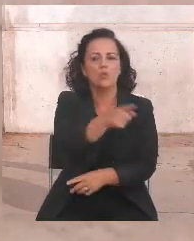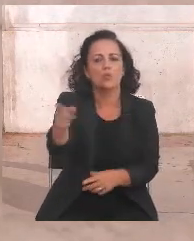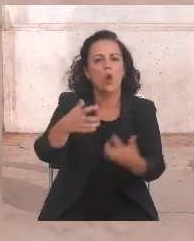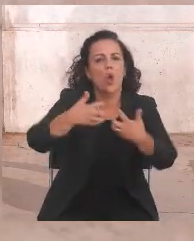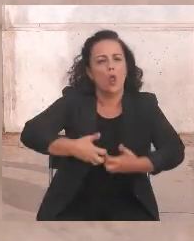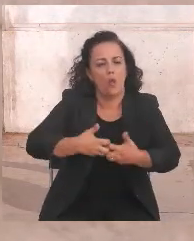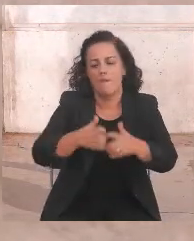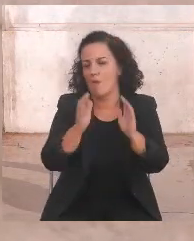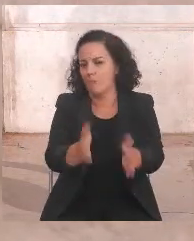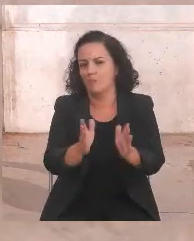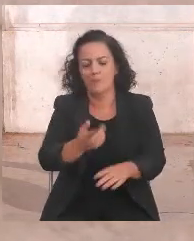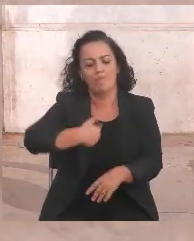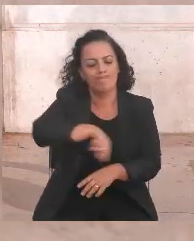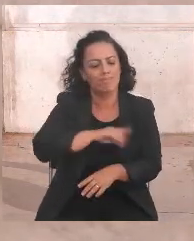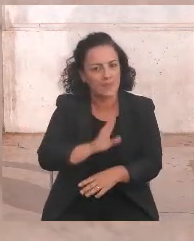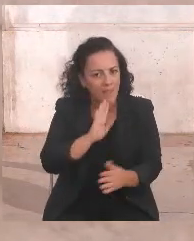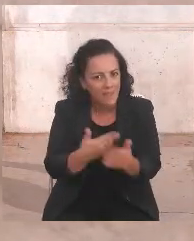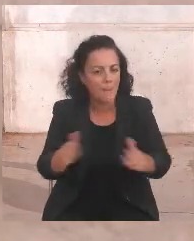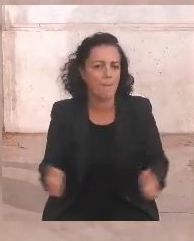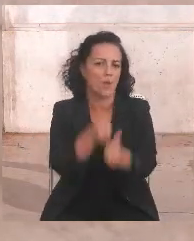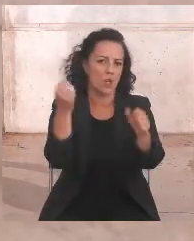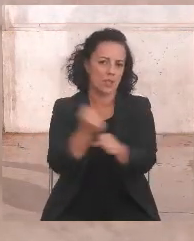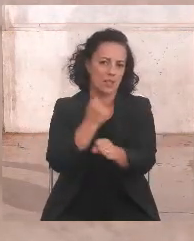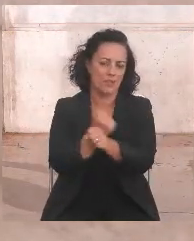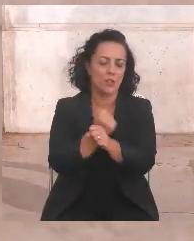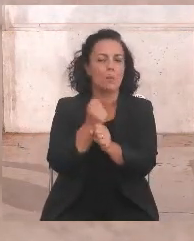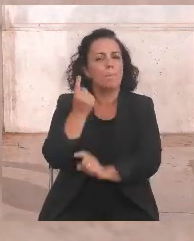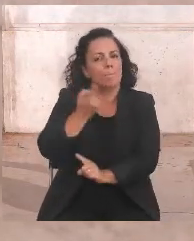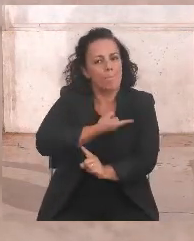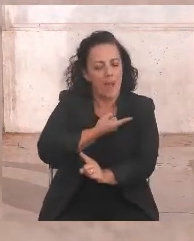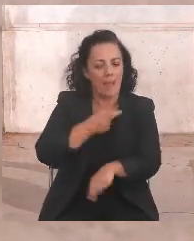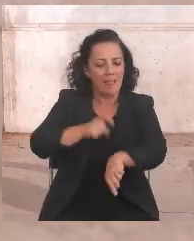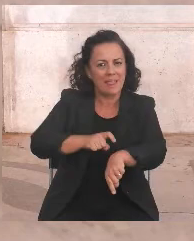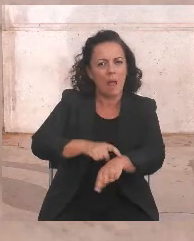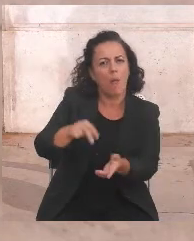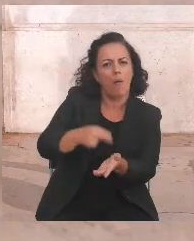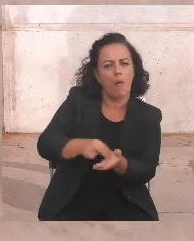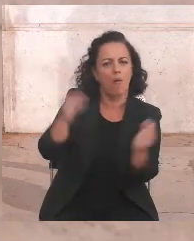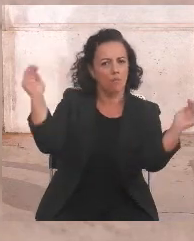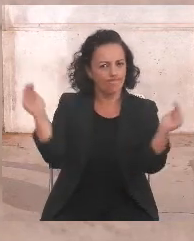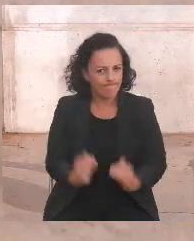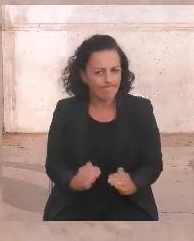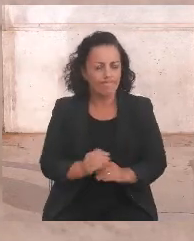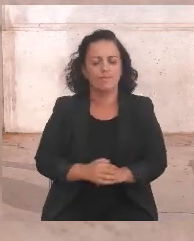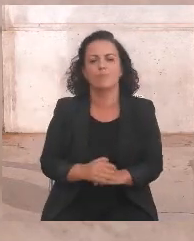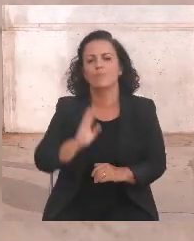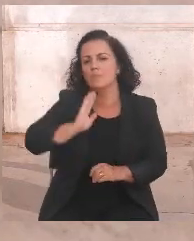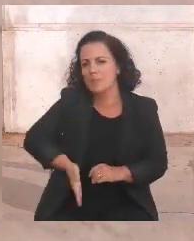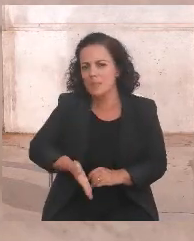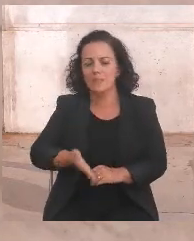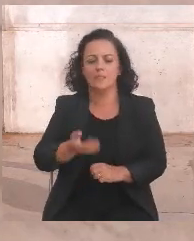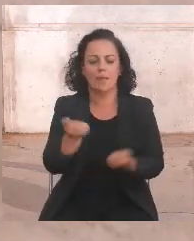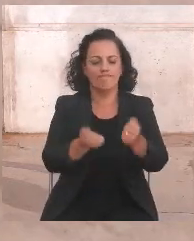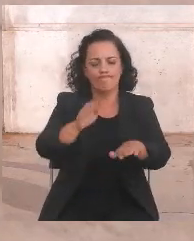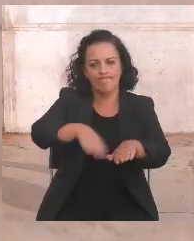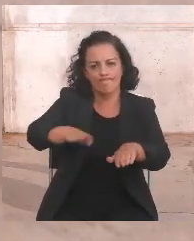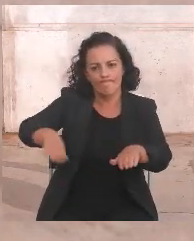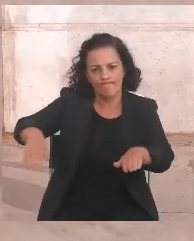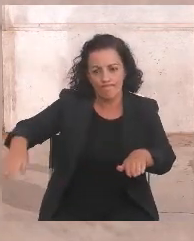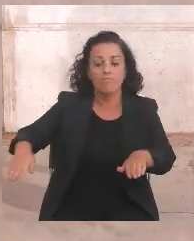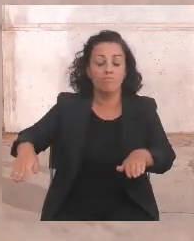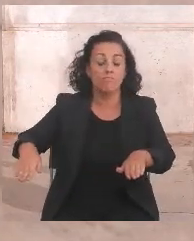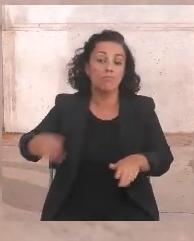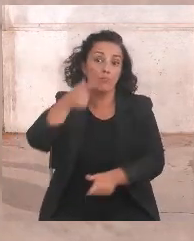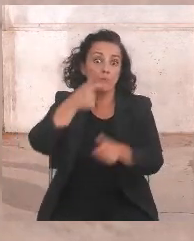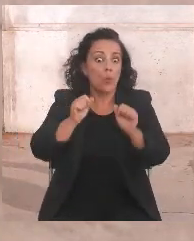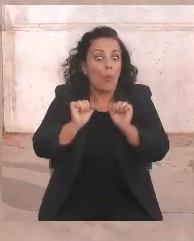dúvida. Temos que melhorar o serviço, temos que diminuir os tempos de espera, temos que tornar o estacionamento para aqueles que